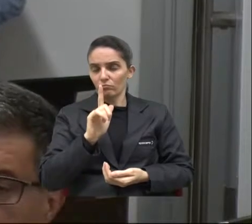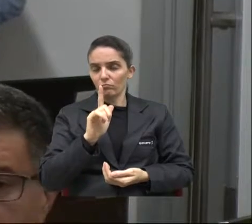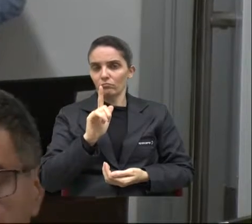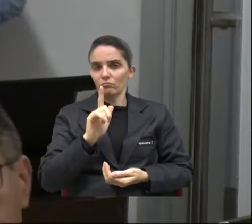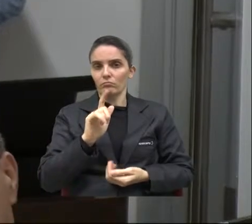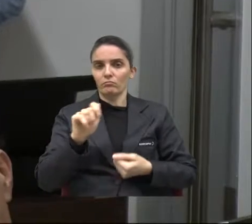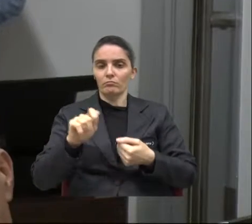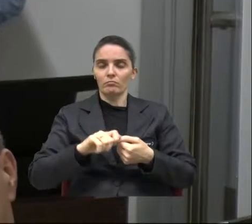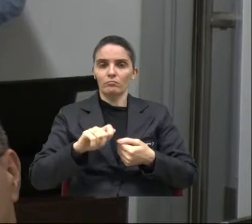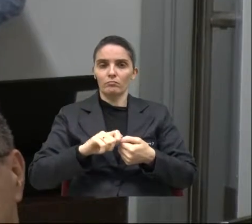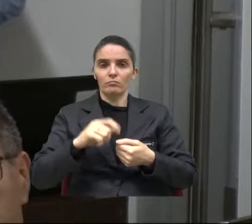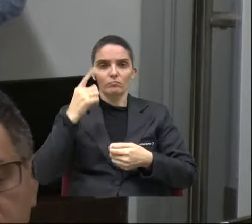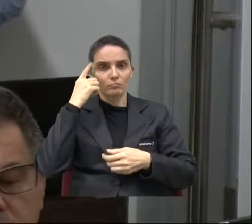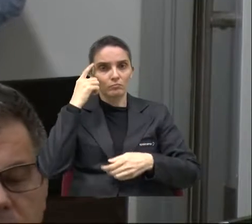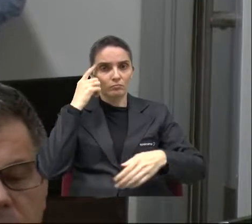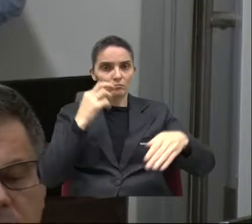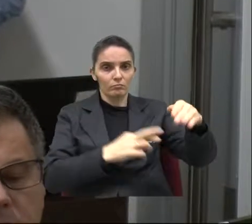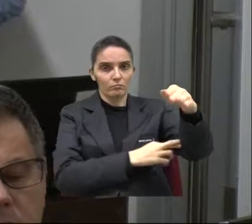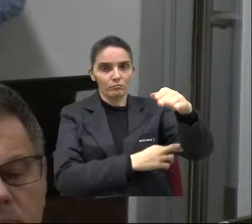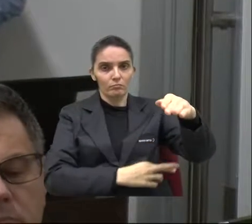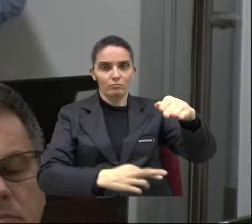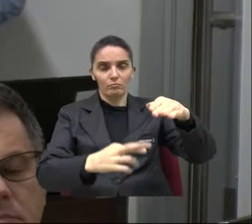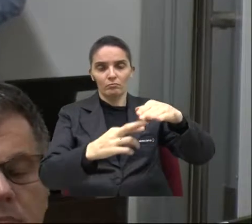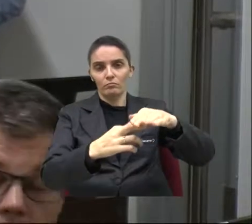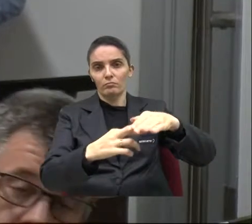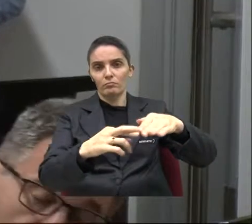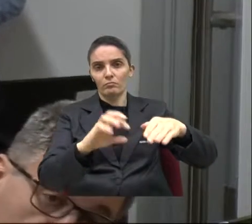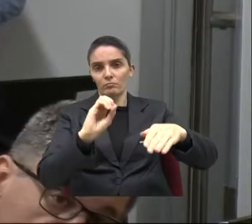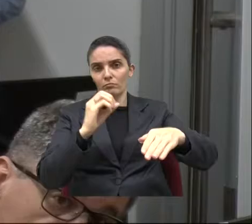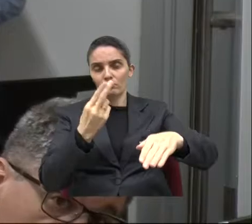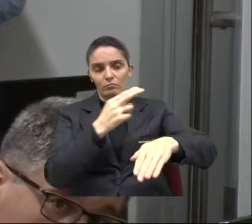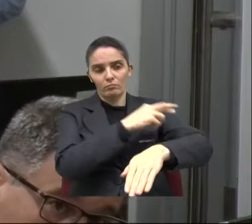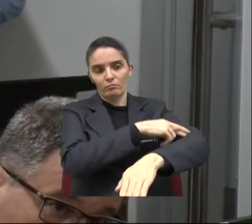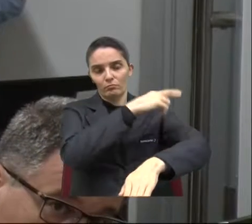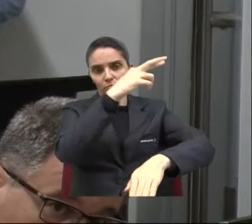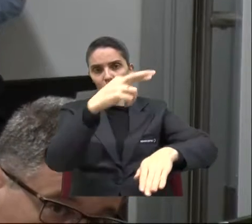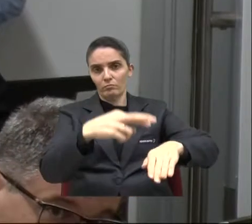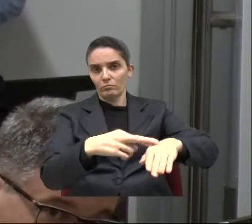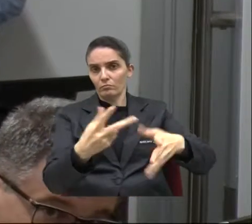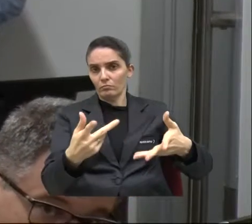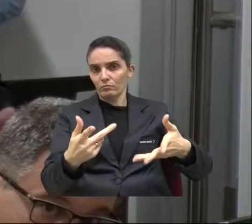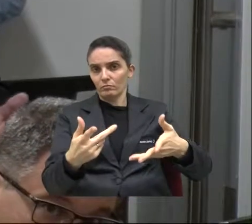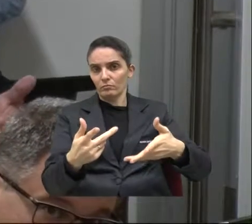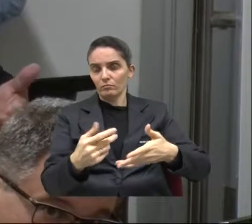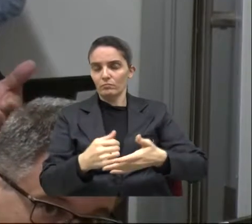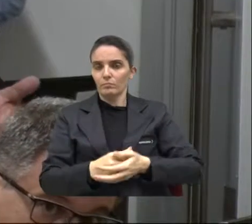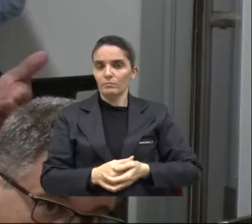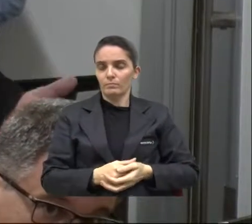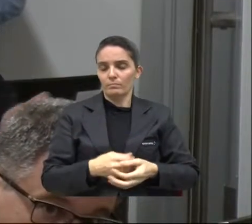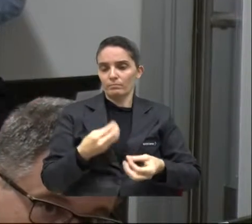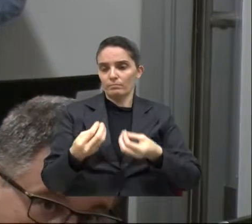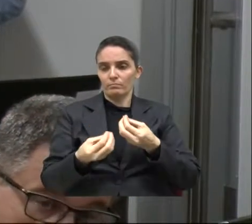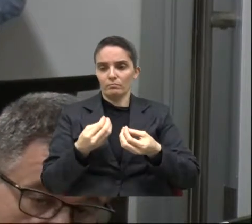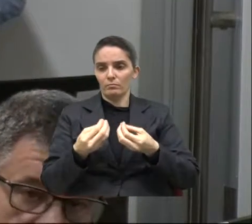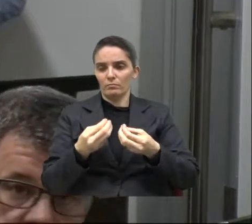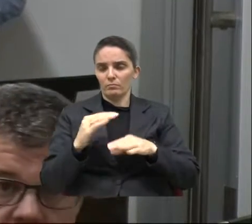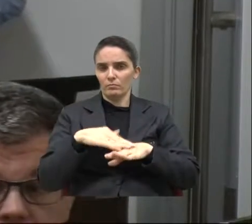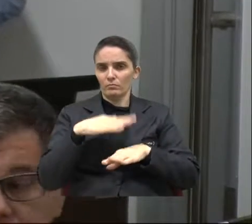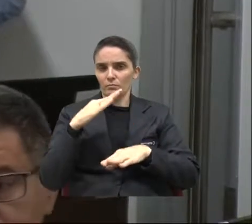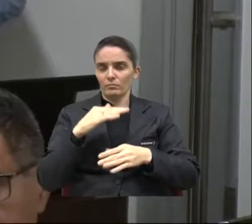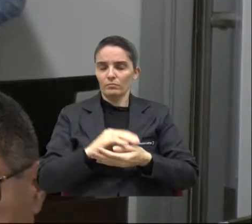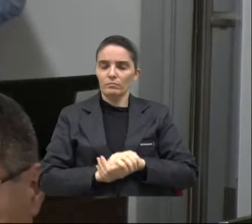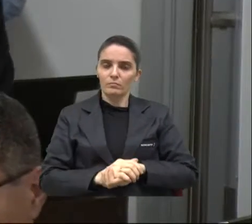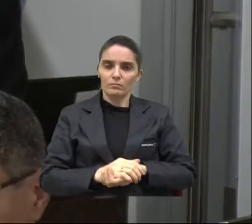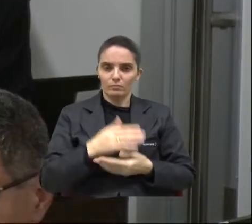fazer rodoviária e mais duplicar o pontilhão ali, Jânio Quadros, que deve custar 50 milhões? Quem investe 1 bi, será que não tem mais 50 milhões? Obrigado,